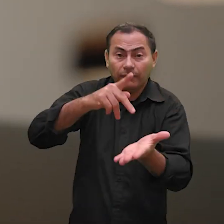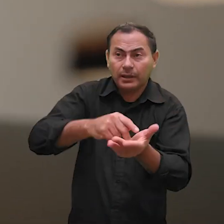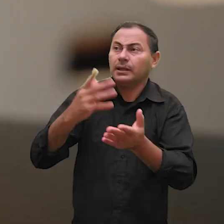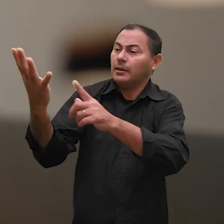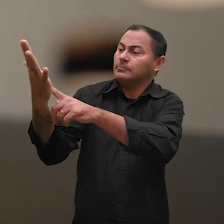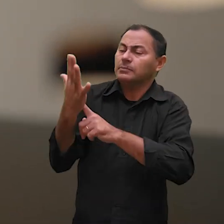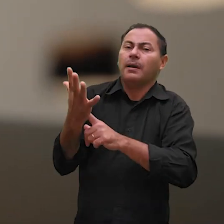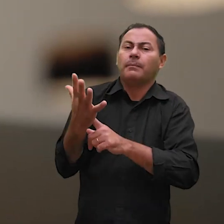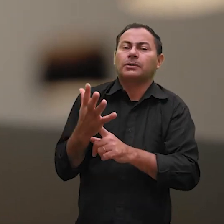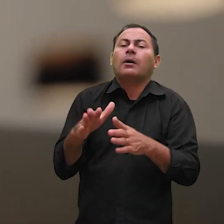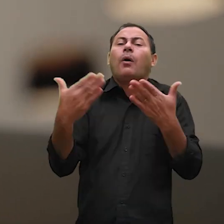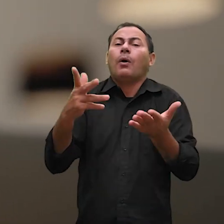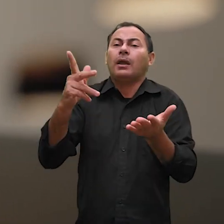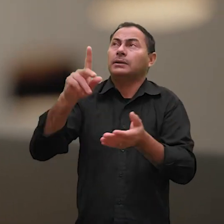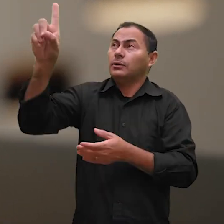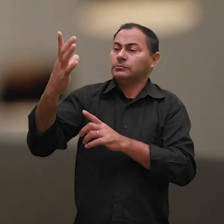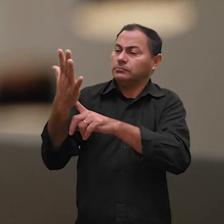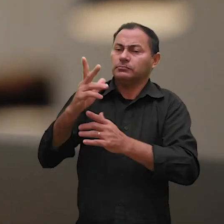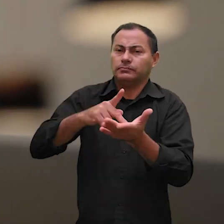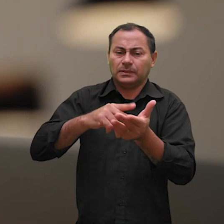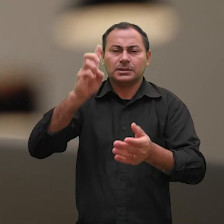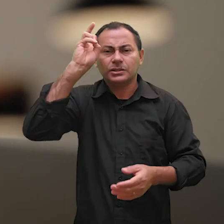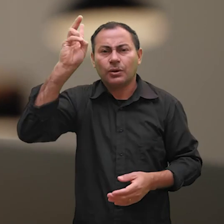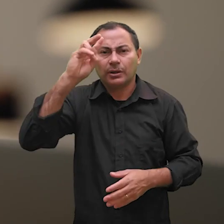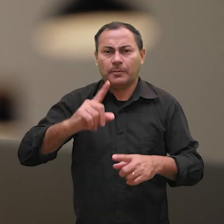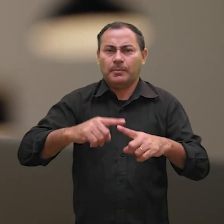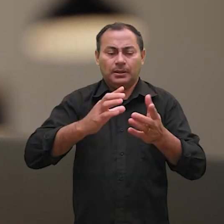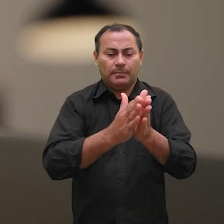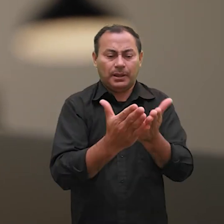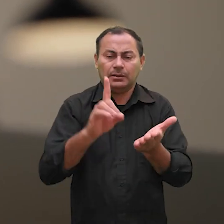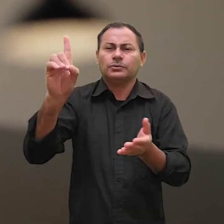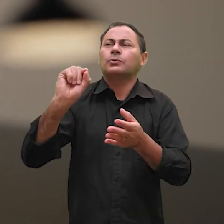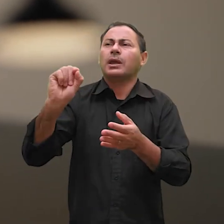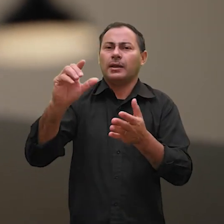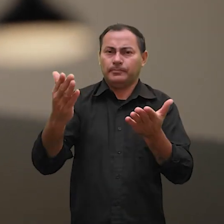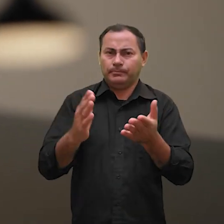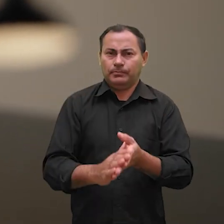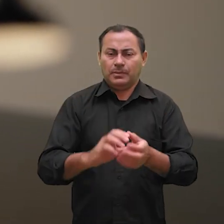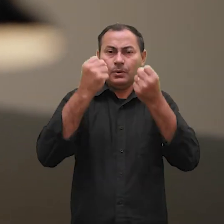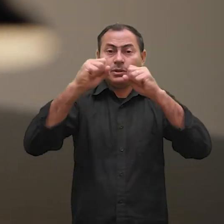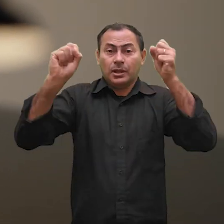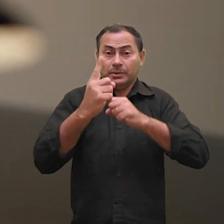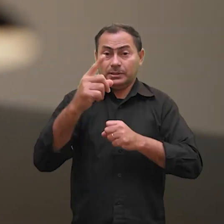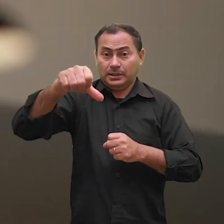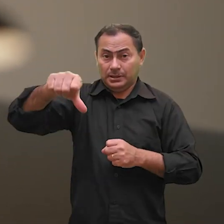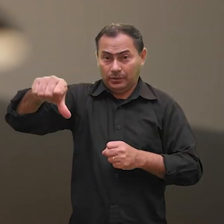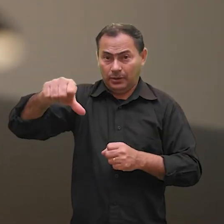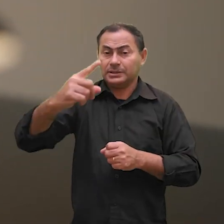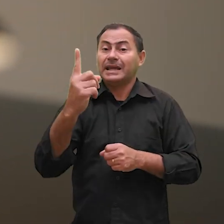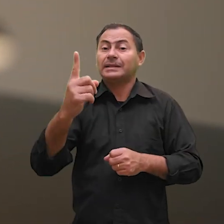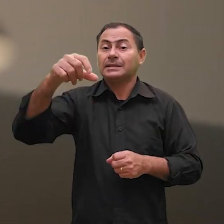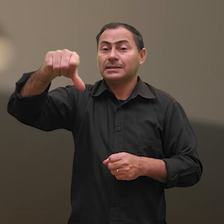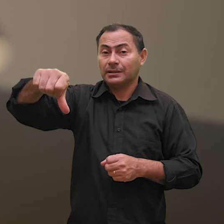é a verdade que você está tentando me mostrar através dessa história na Escritura? No Salmo 119,